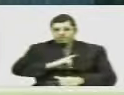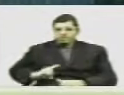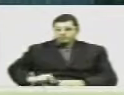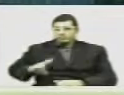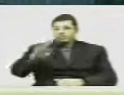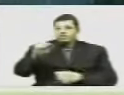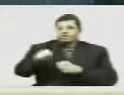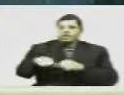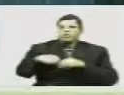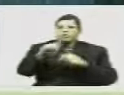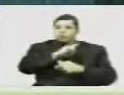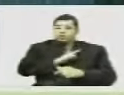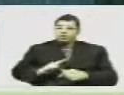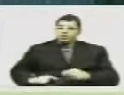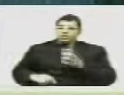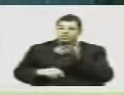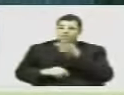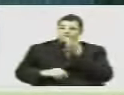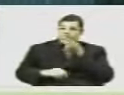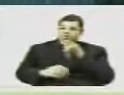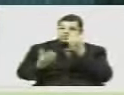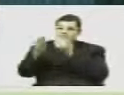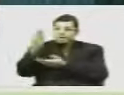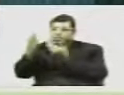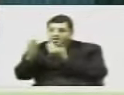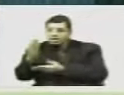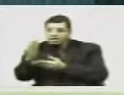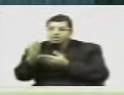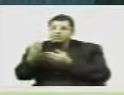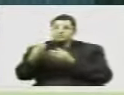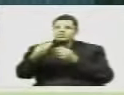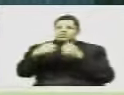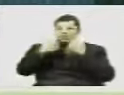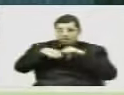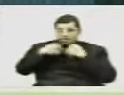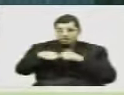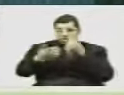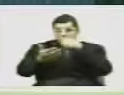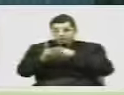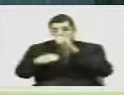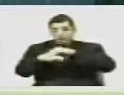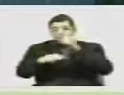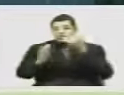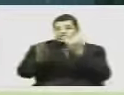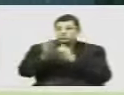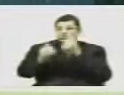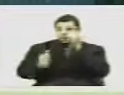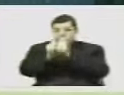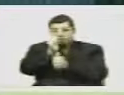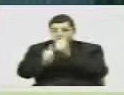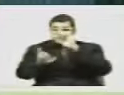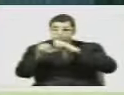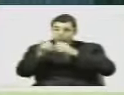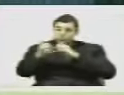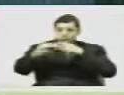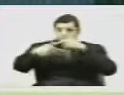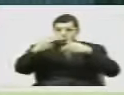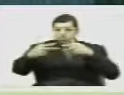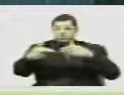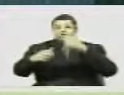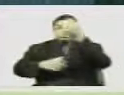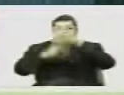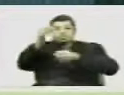Conceição, o governo que diz que está perdendo receita e precisa cobrar mais imposto no arroz, no feijão, no macarrão, no